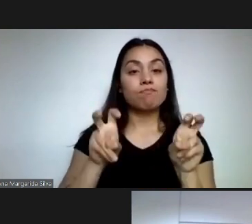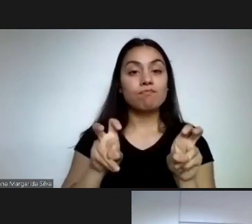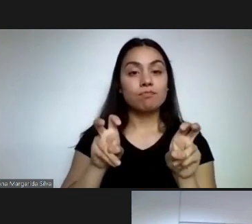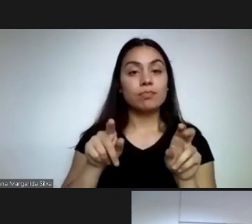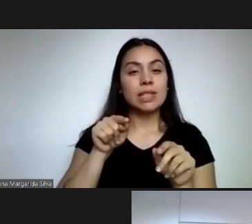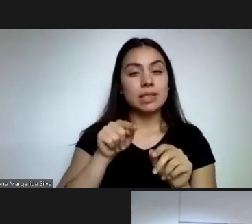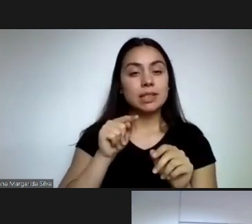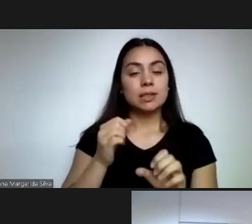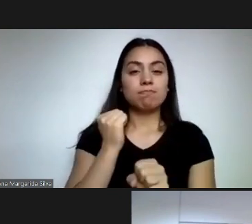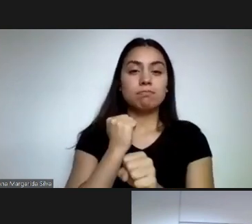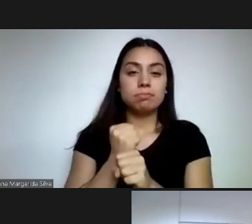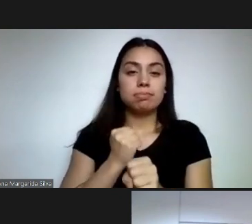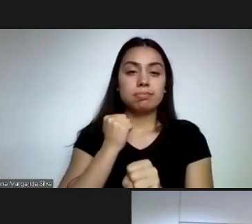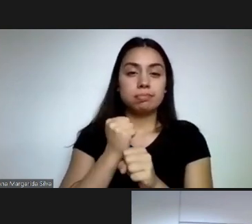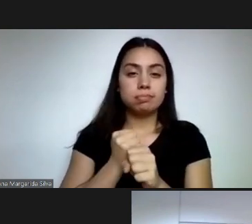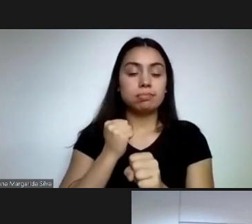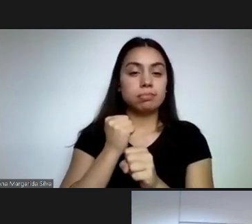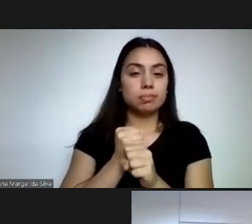temos trabalhado